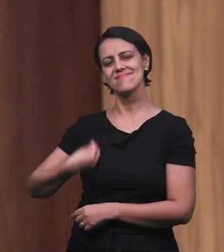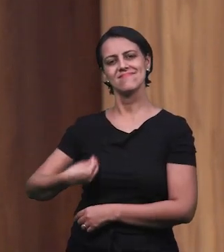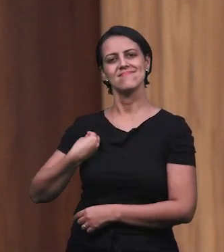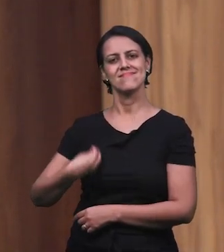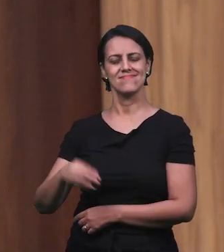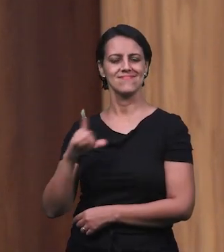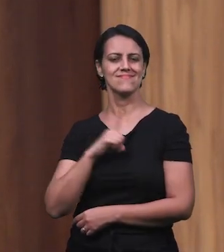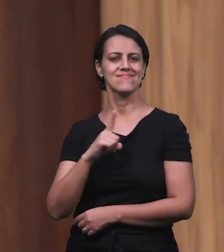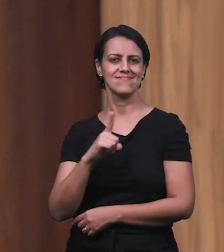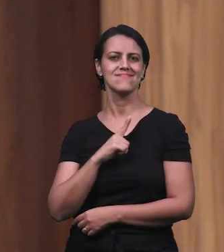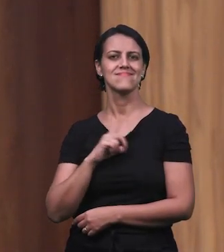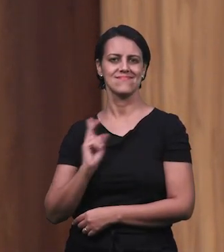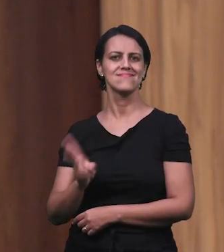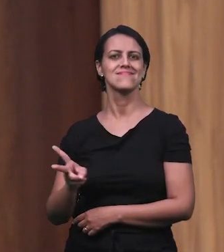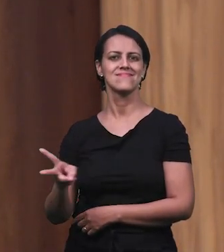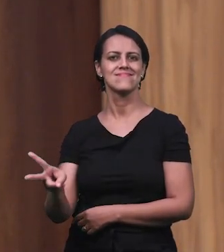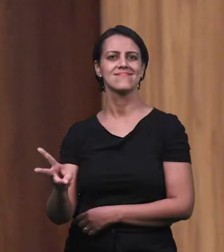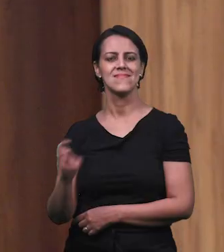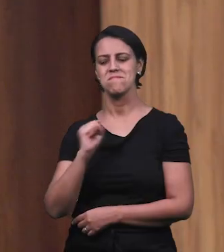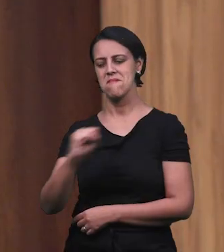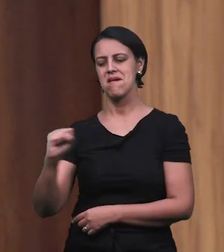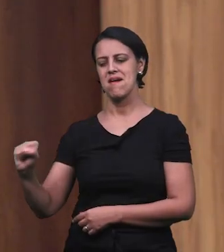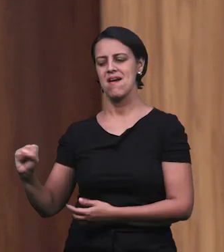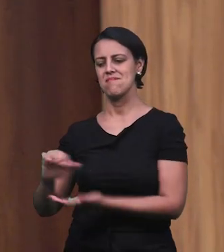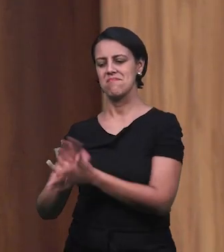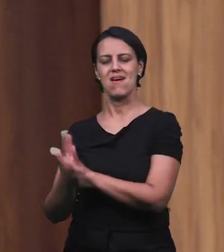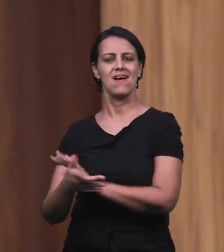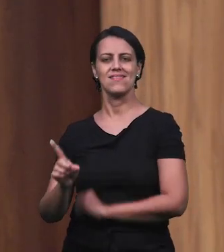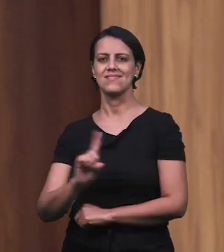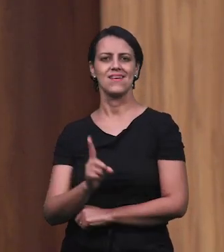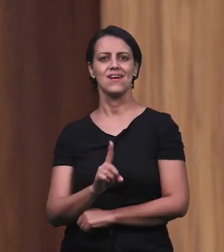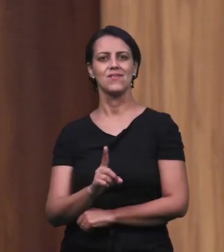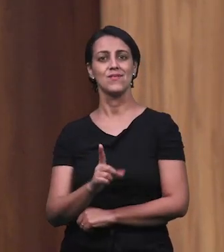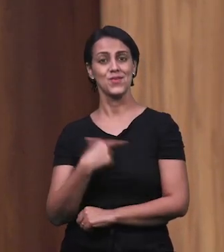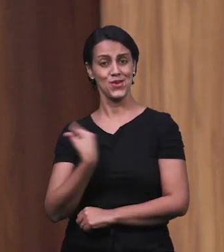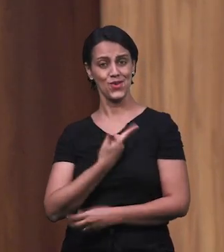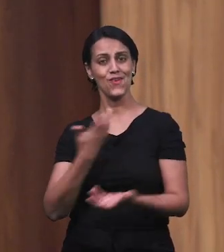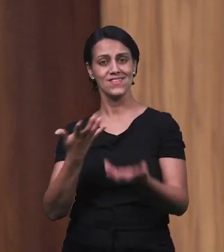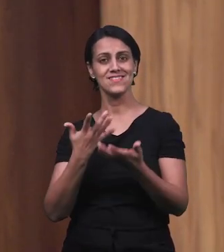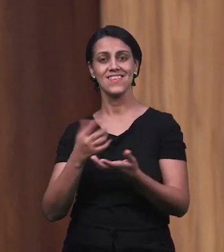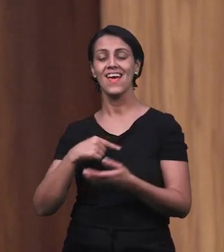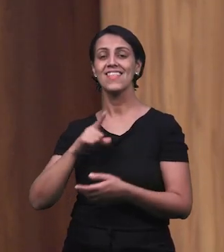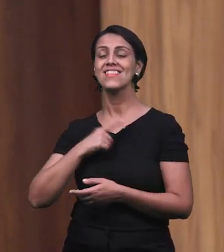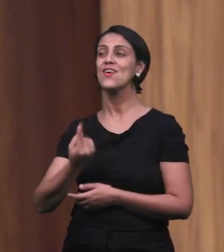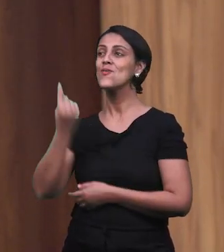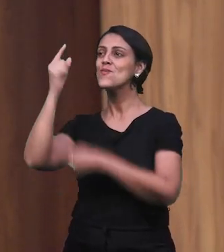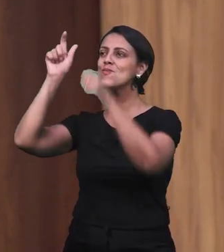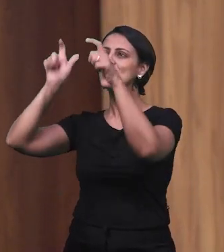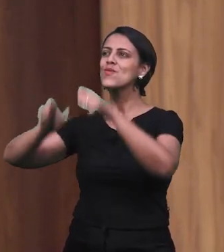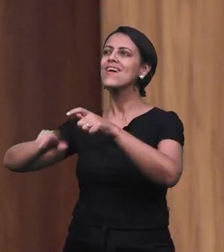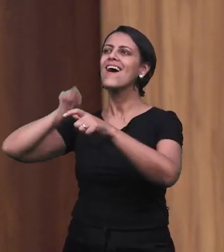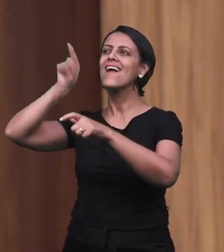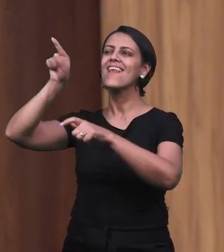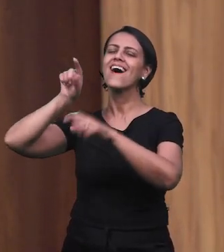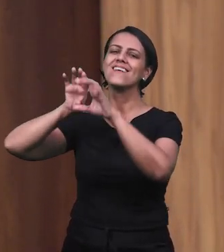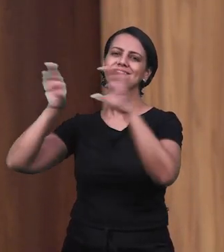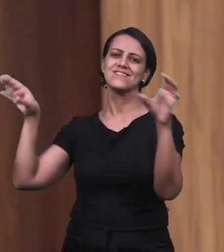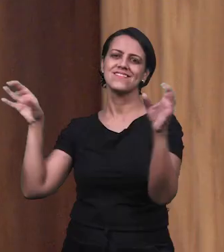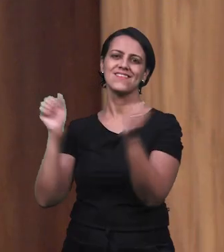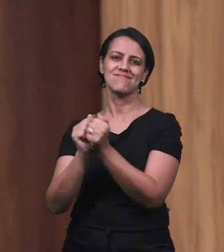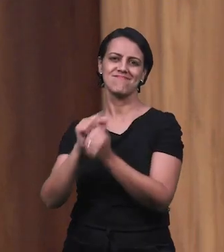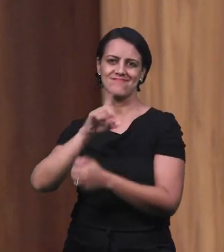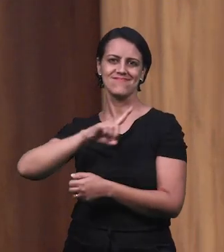de Deus. E na verdade, o que nós queremos é isso, é ter um lugar no meio do povo de Deus. Ser